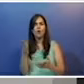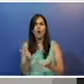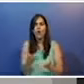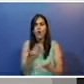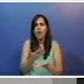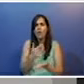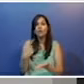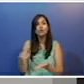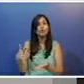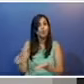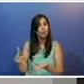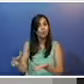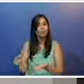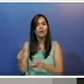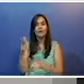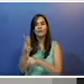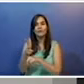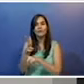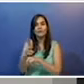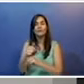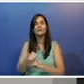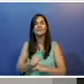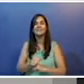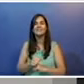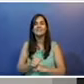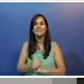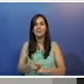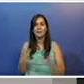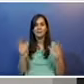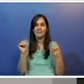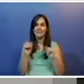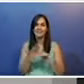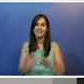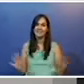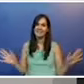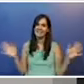novamente a videoaula. E vamos ler. Um grande abraço.